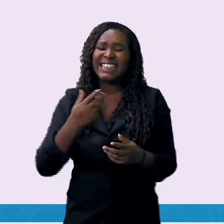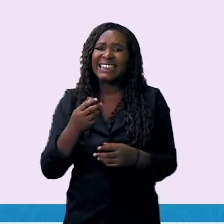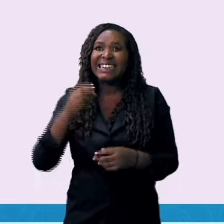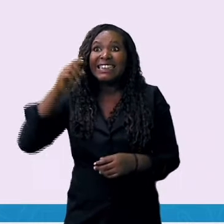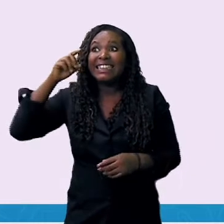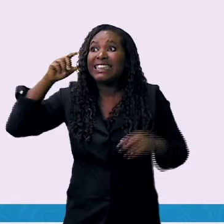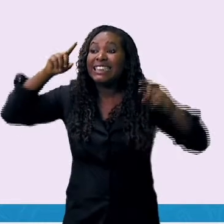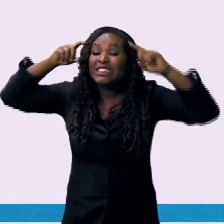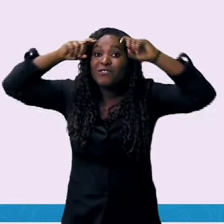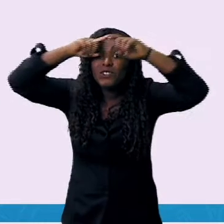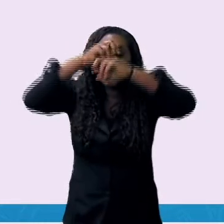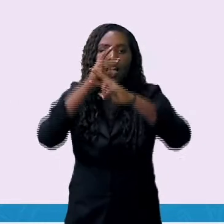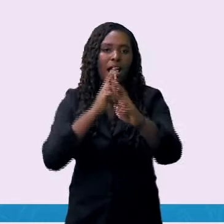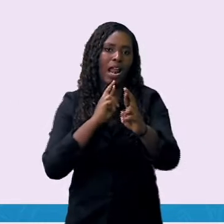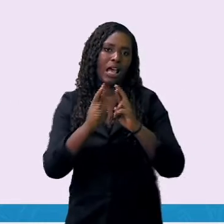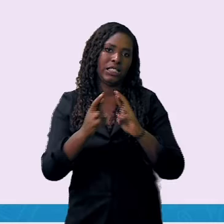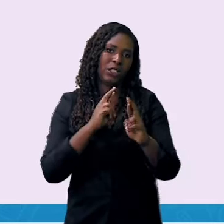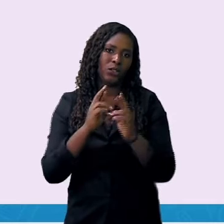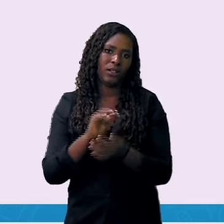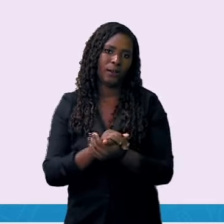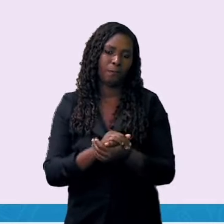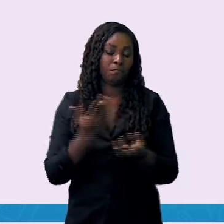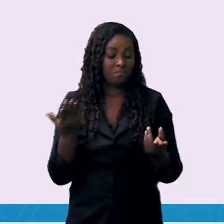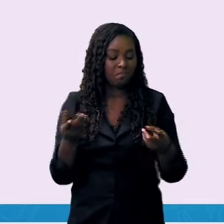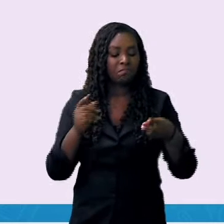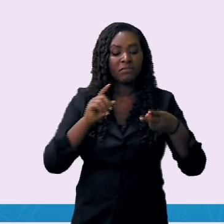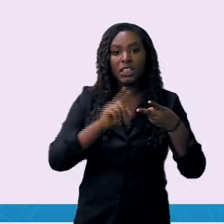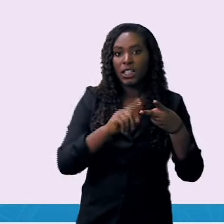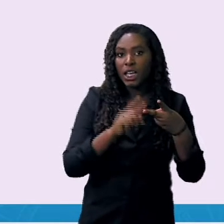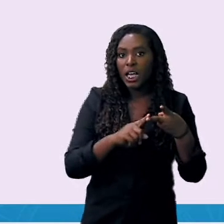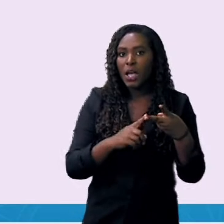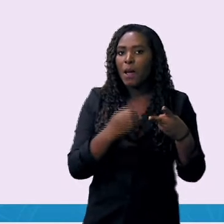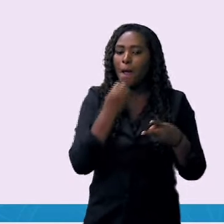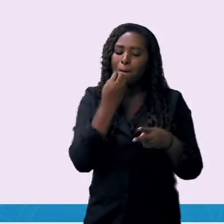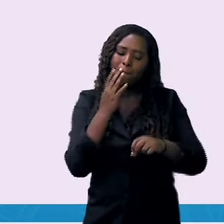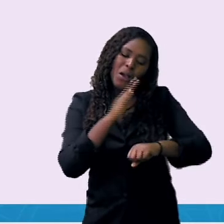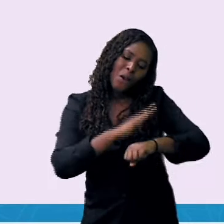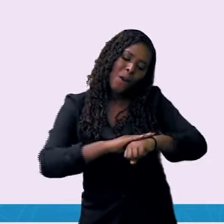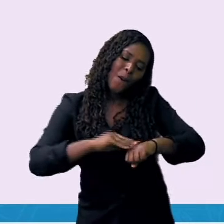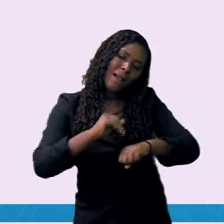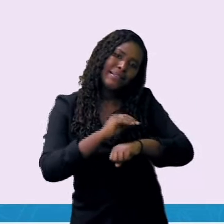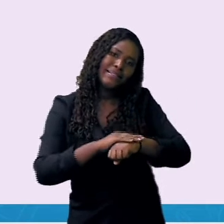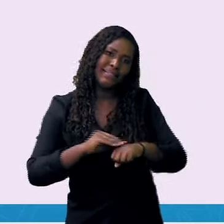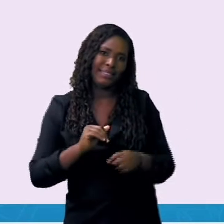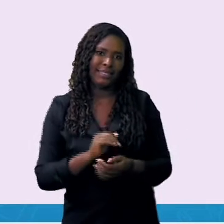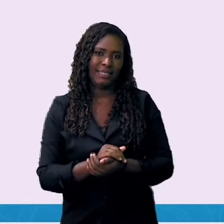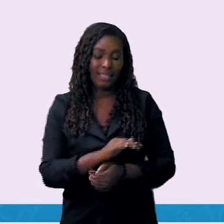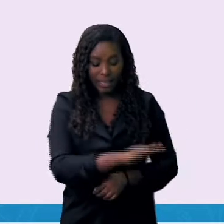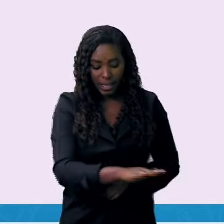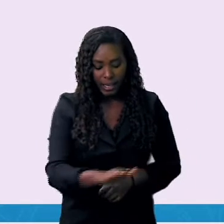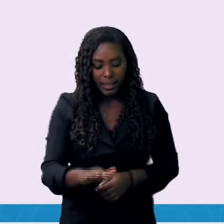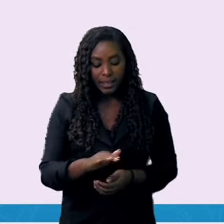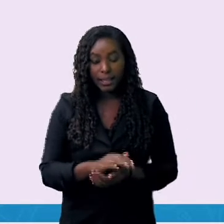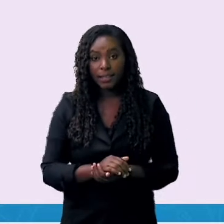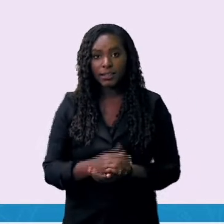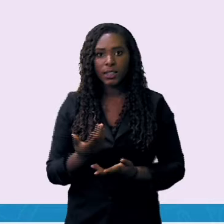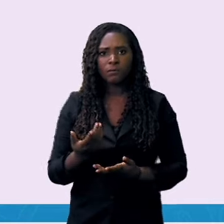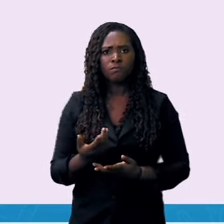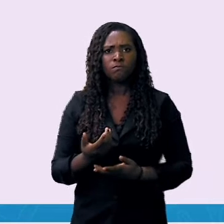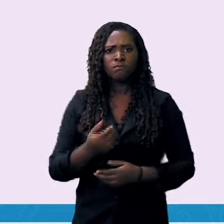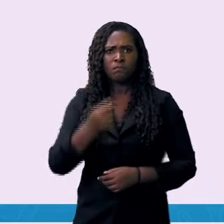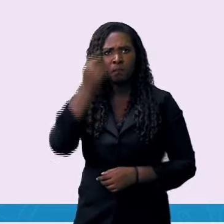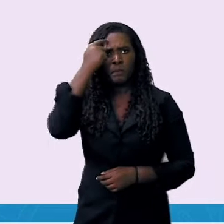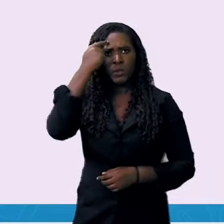Boazinha. A criança que é rotulada boazinha tenderá a ser muito crítica e rígida com ela mesma e